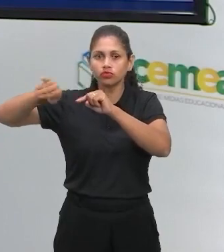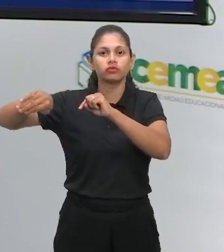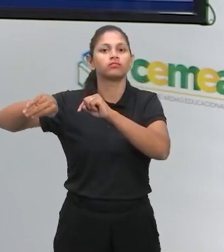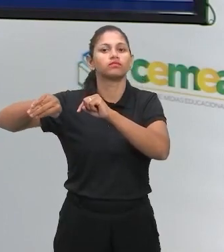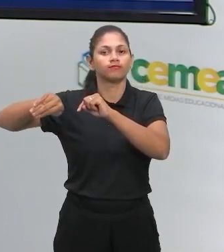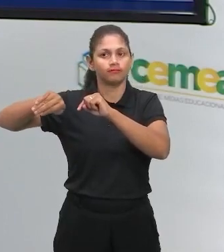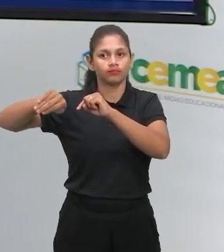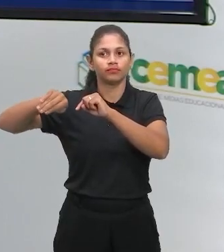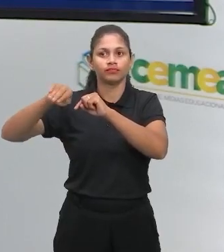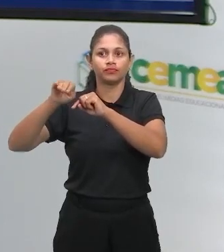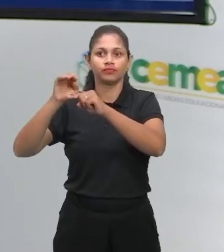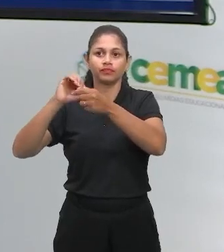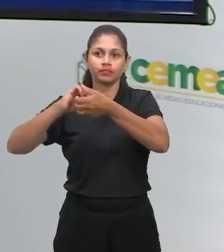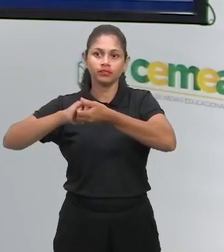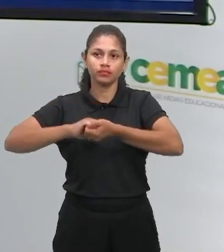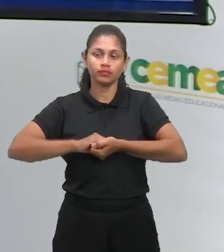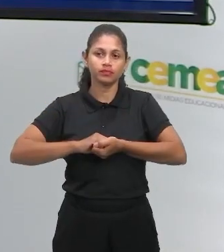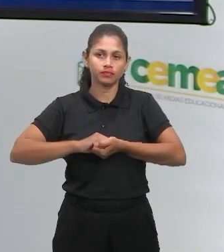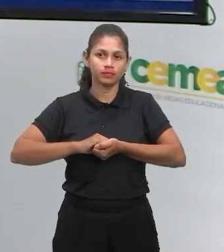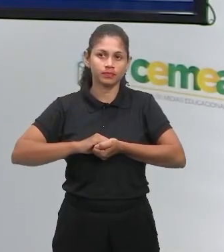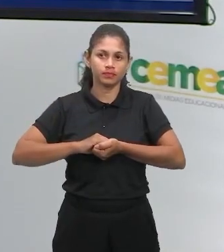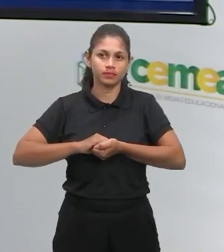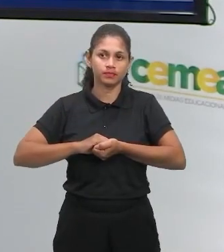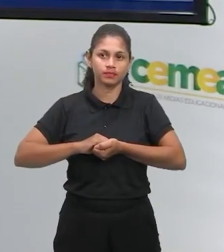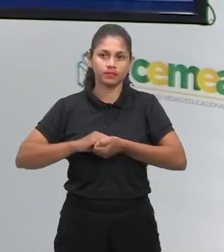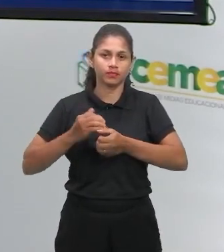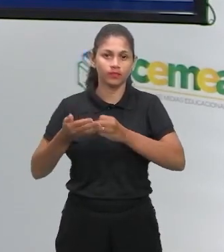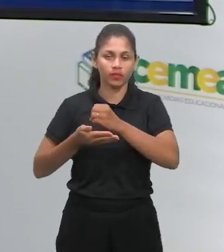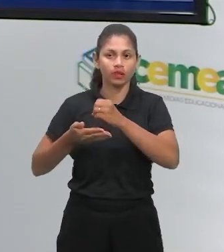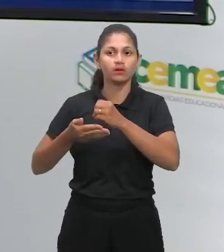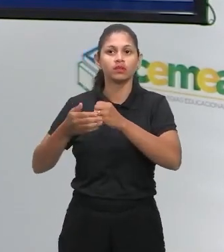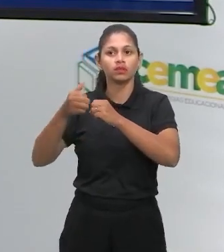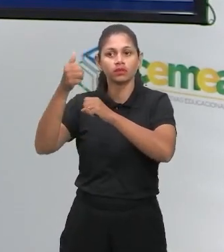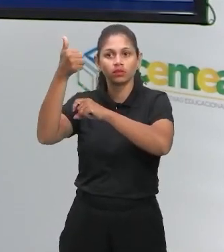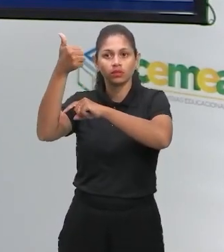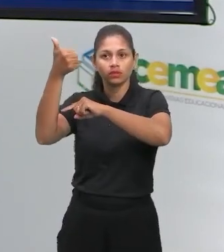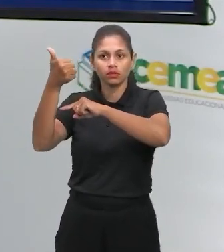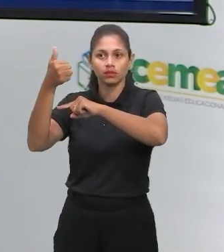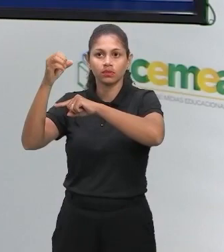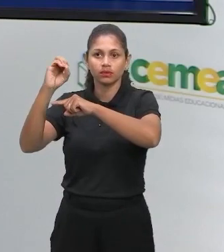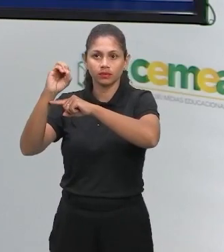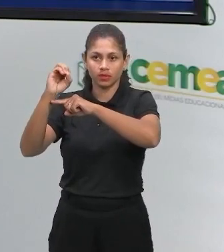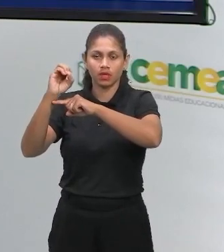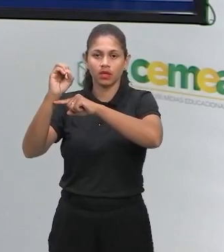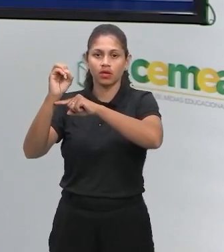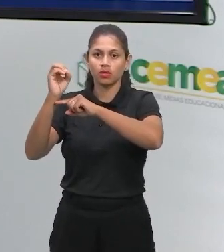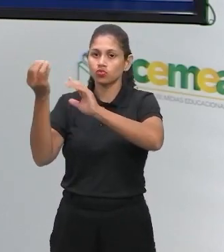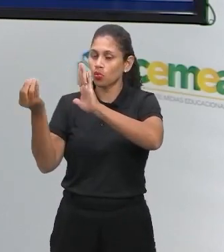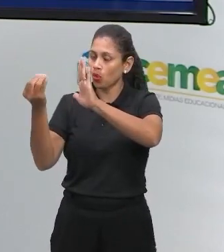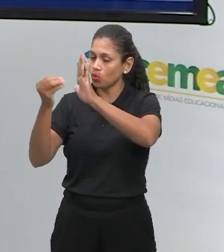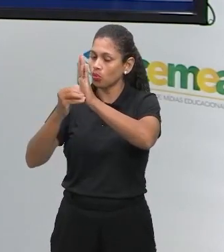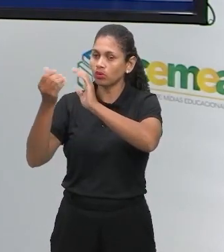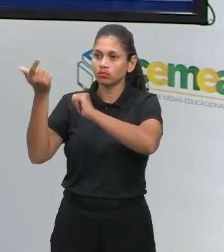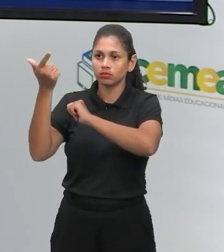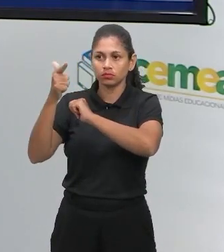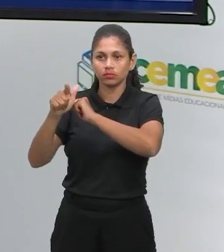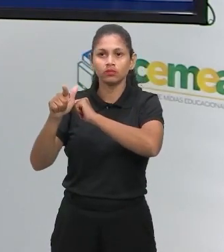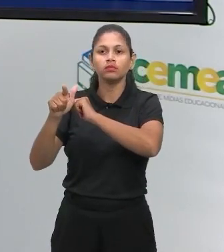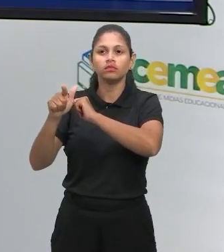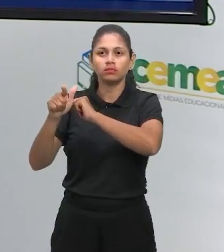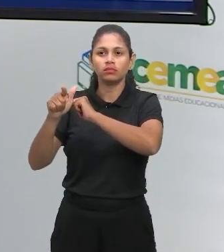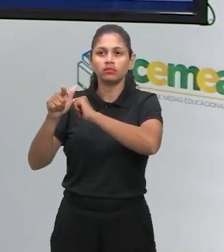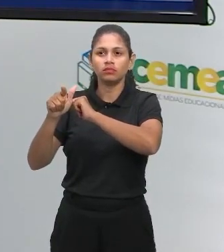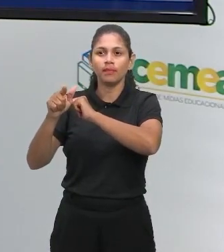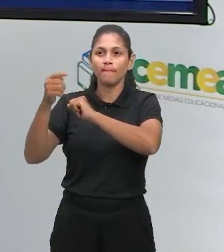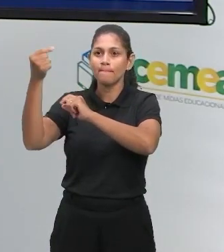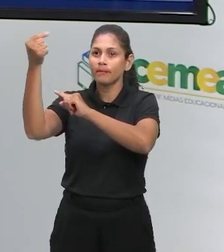quê? 2,5. A base, que é 10, repete, trazendo aqui para a tela, né? Você vai observar agora que os expoentes, tipo